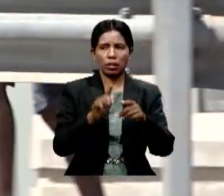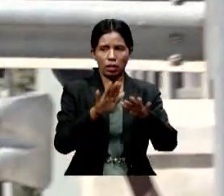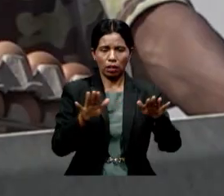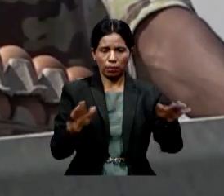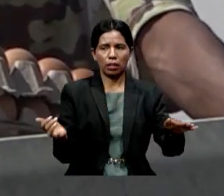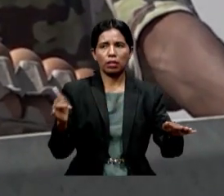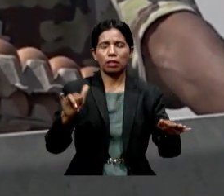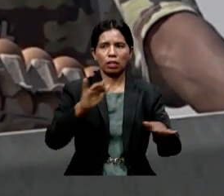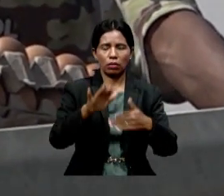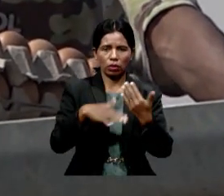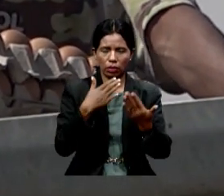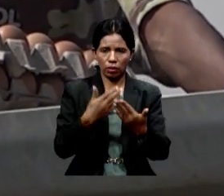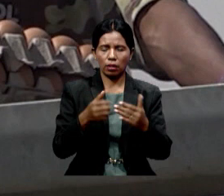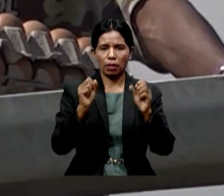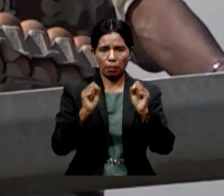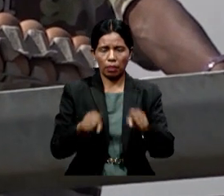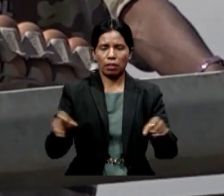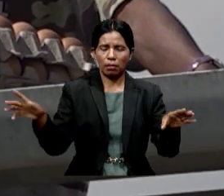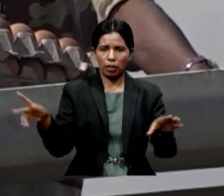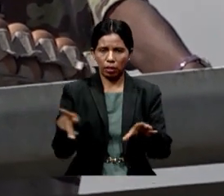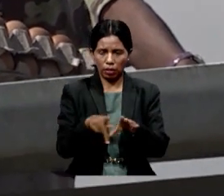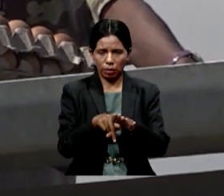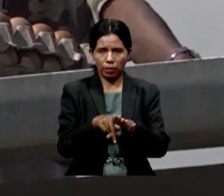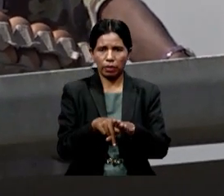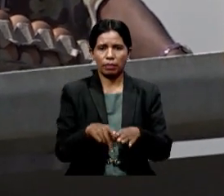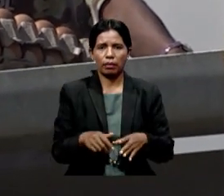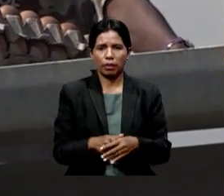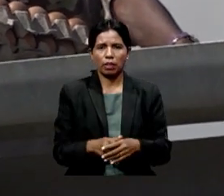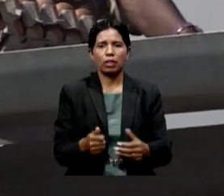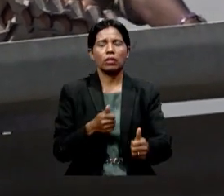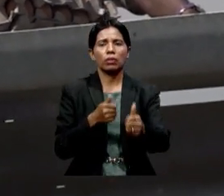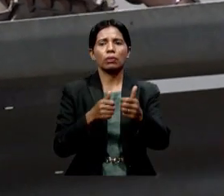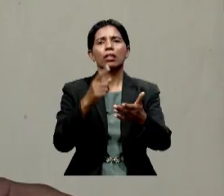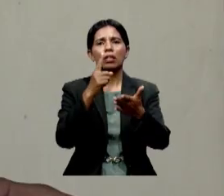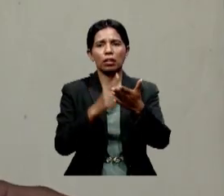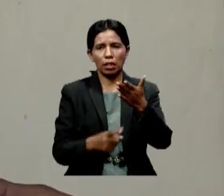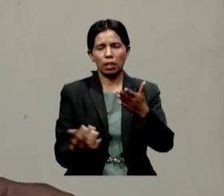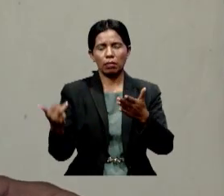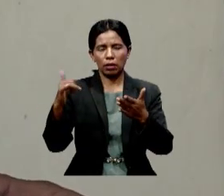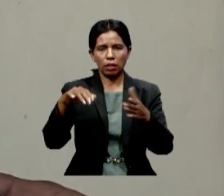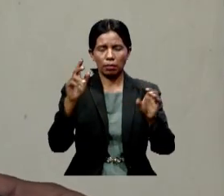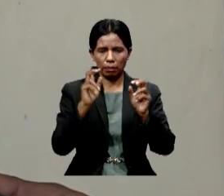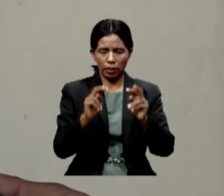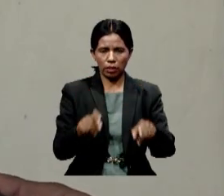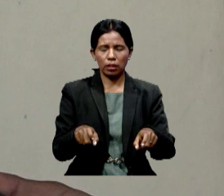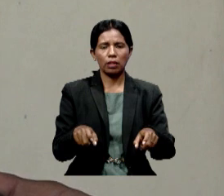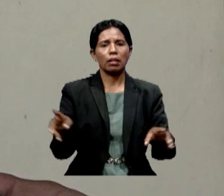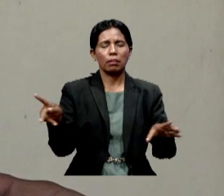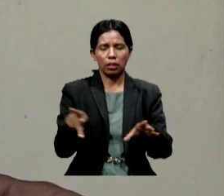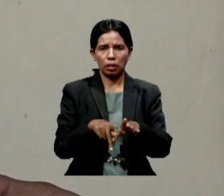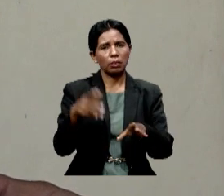sir dele participa tuir sei da max sir precisa de participa e a educação